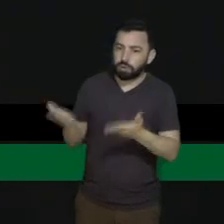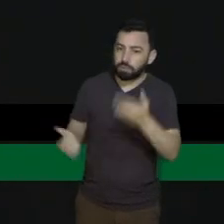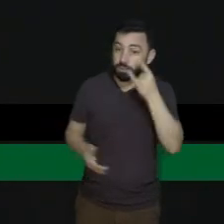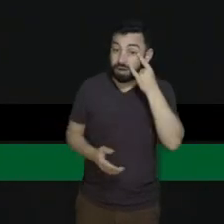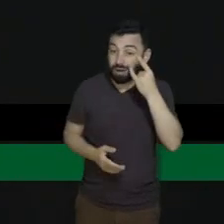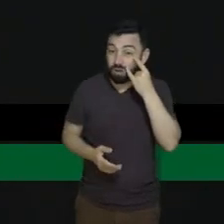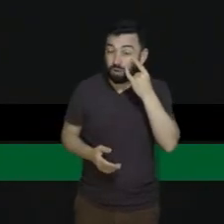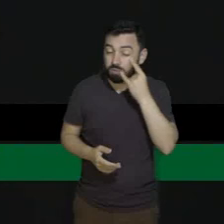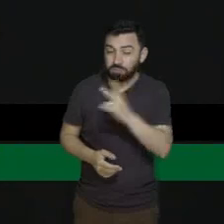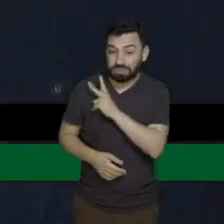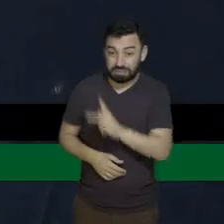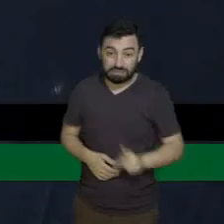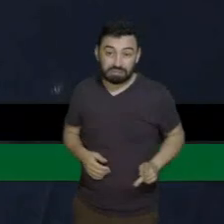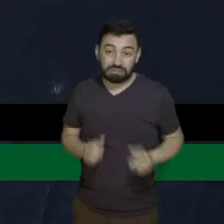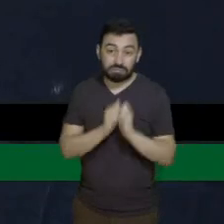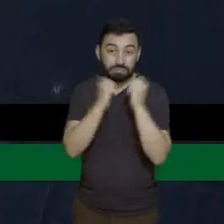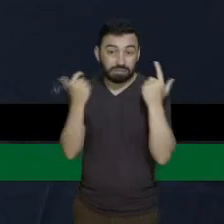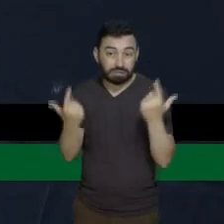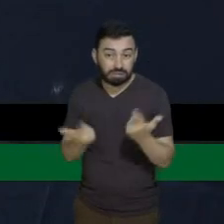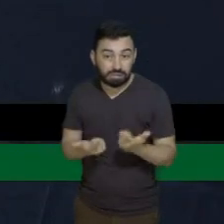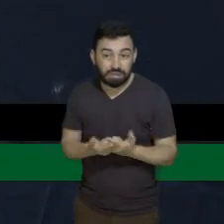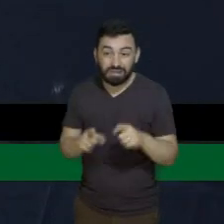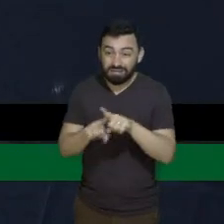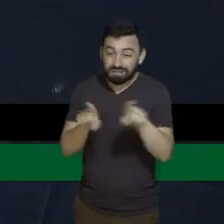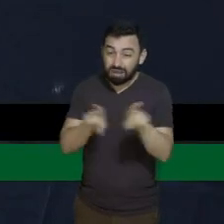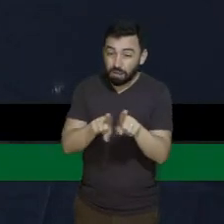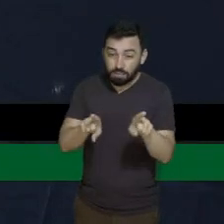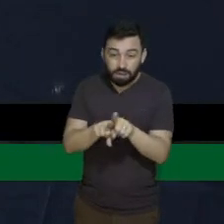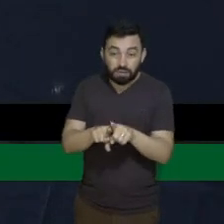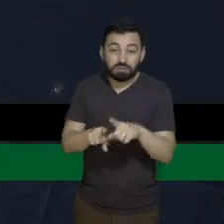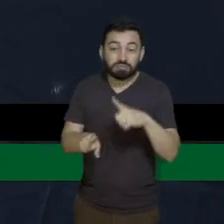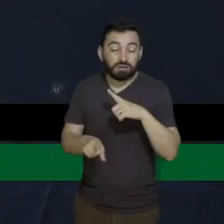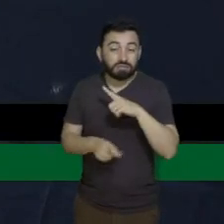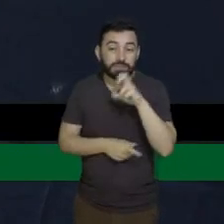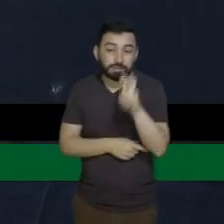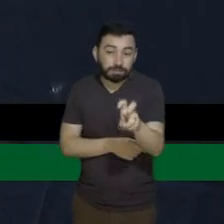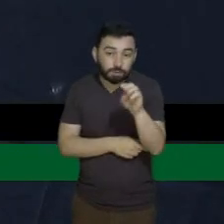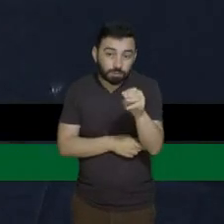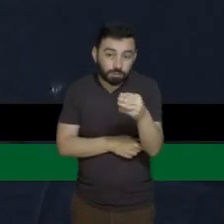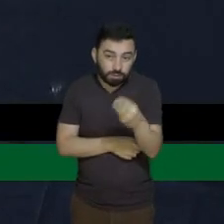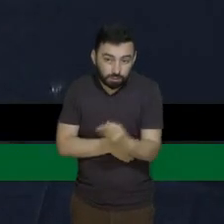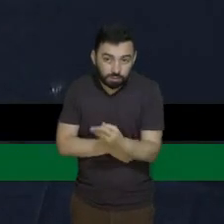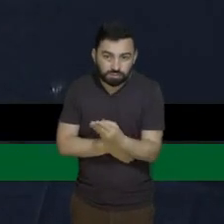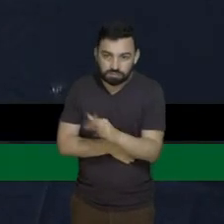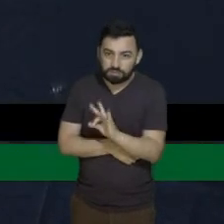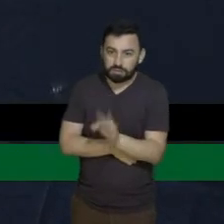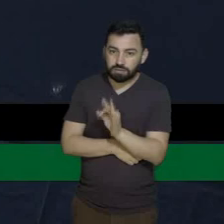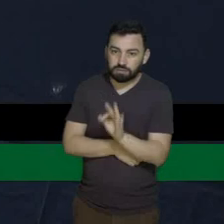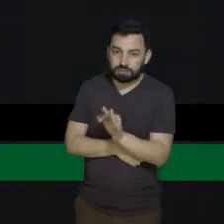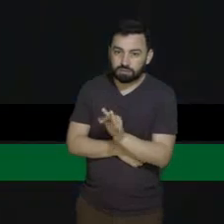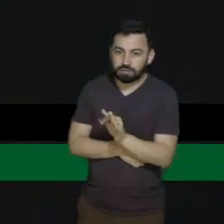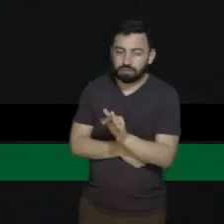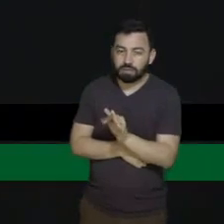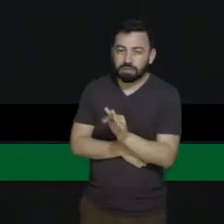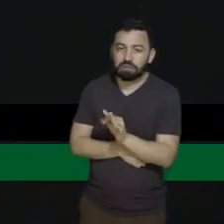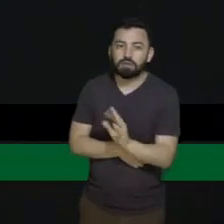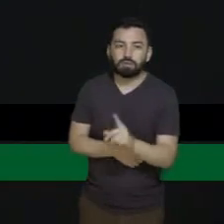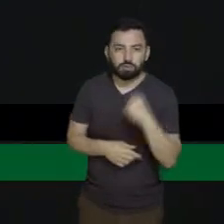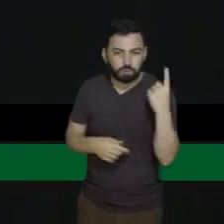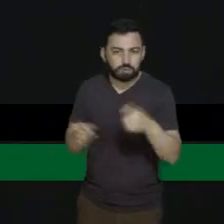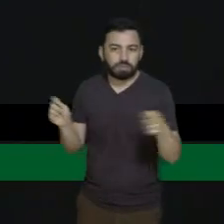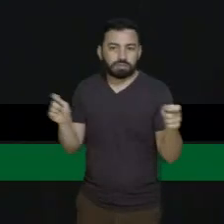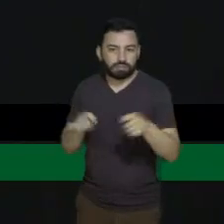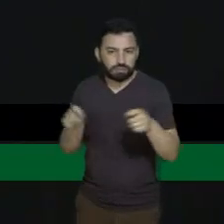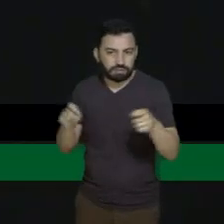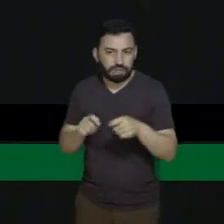Assembleia, está também bancado 5 milhões, é isso, para que a gente faça a nossa